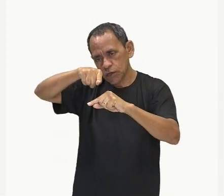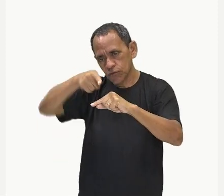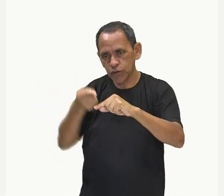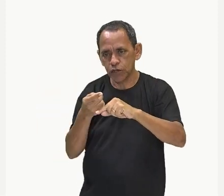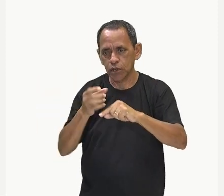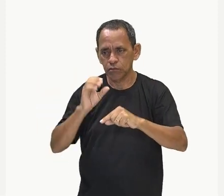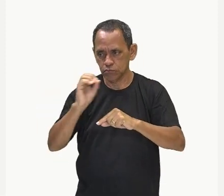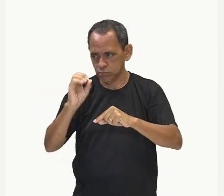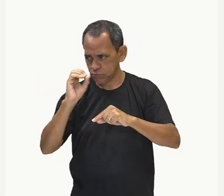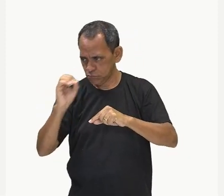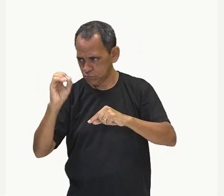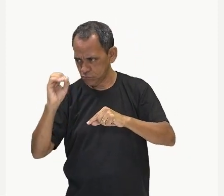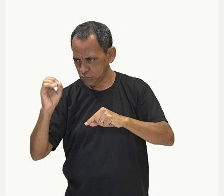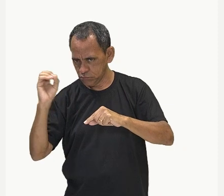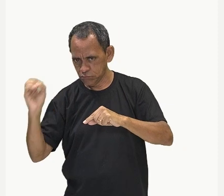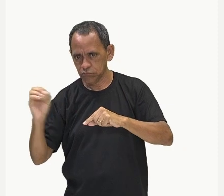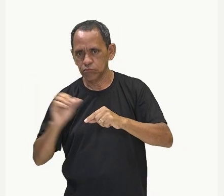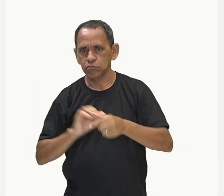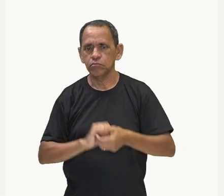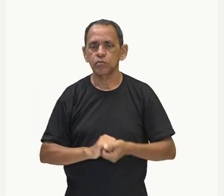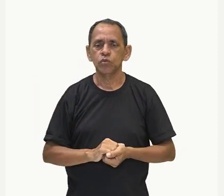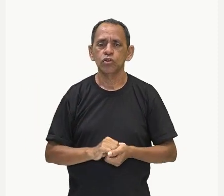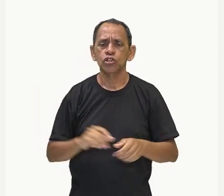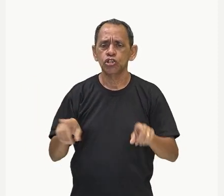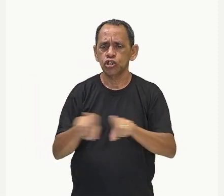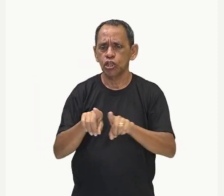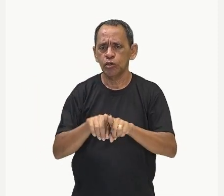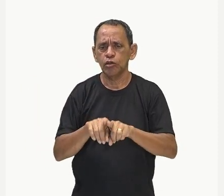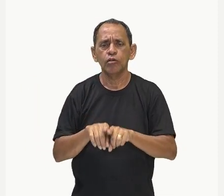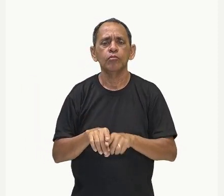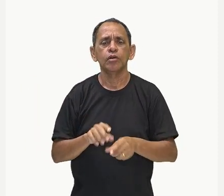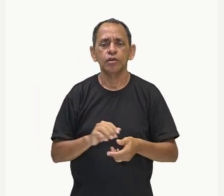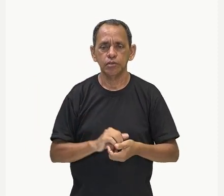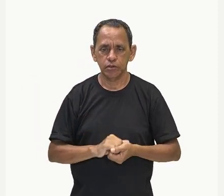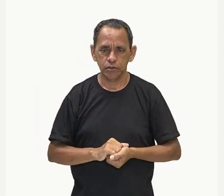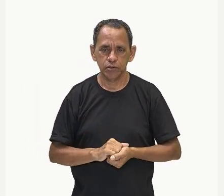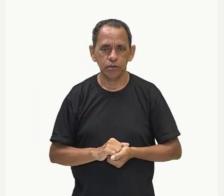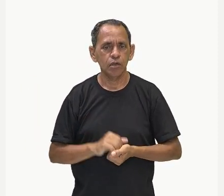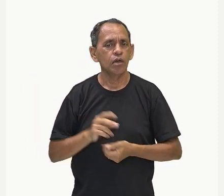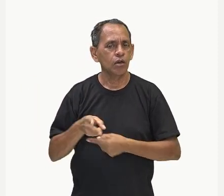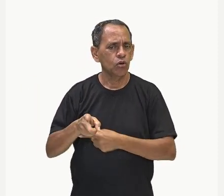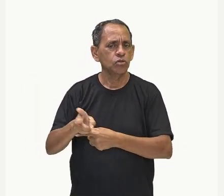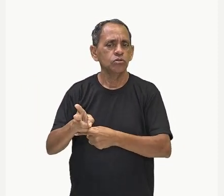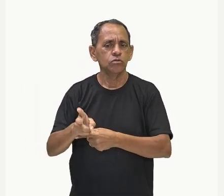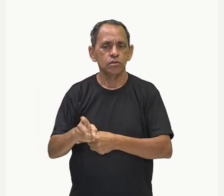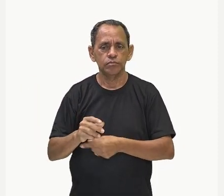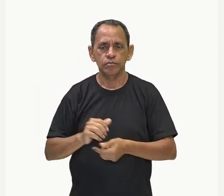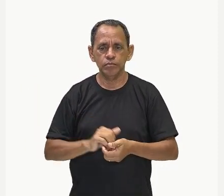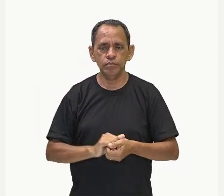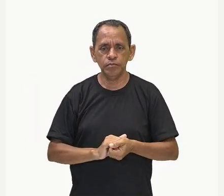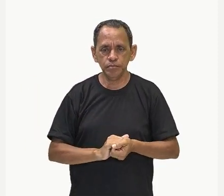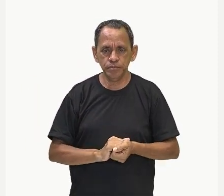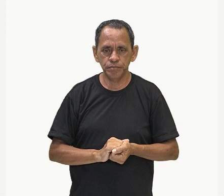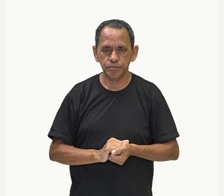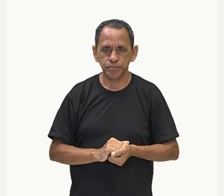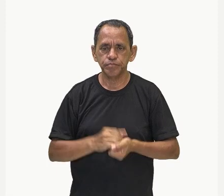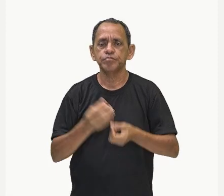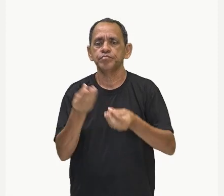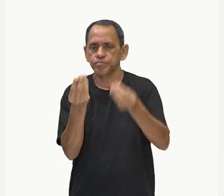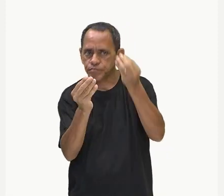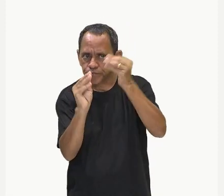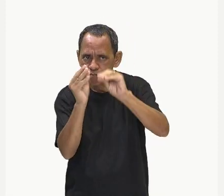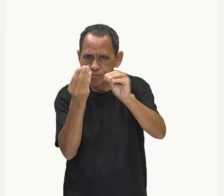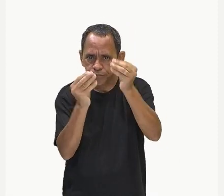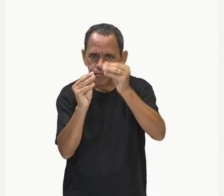E assim por diante. Se tivesse aí 100.000 embaixo, a gente ia continuar completando, fazendo os nossos